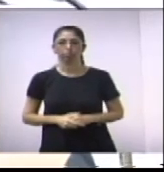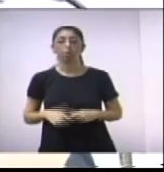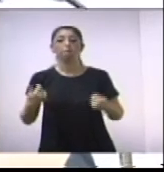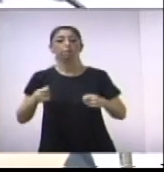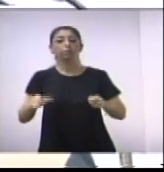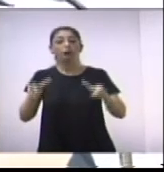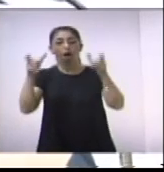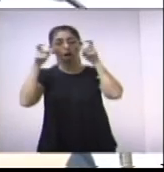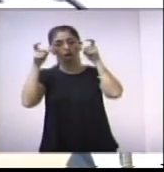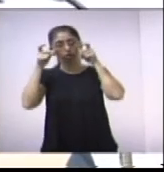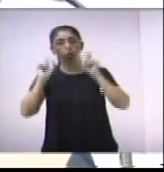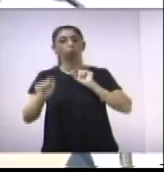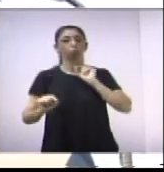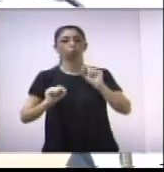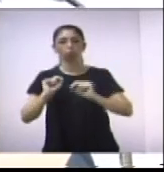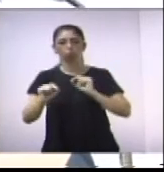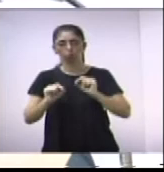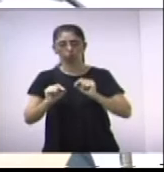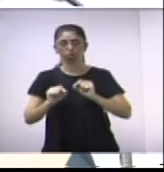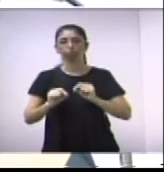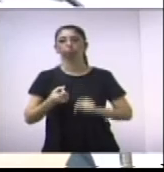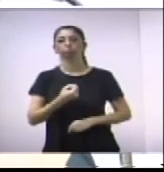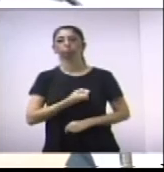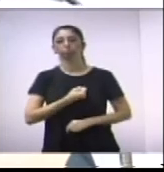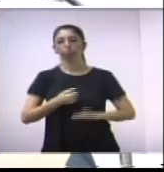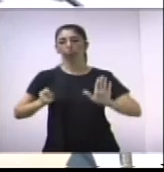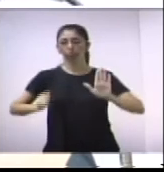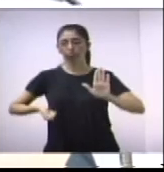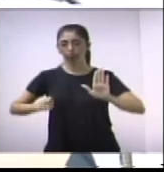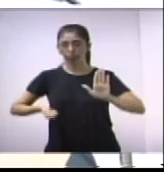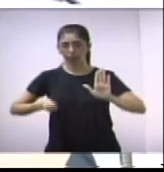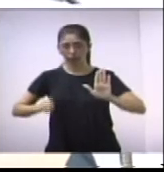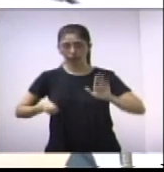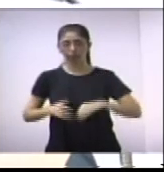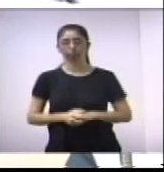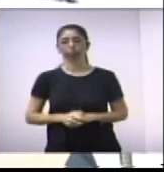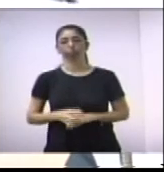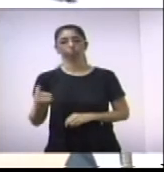que dê especial atenção e seguimento ao processo licitatório número